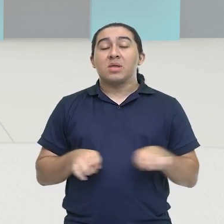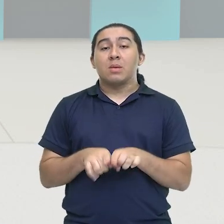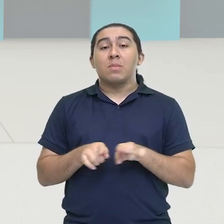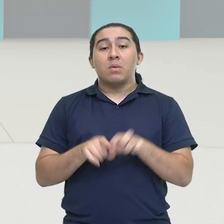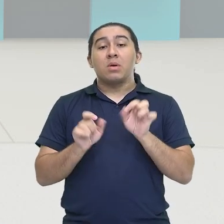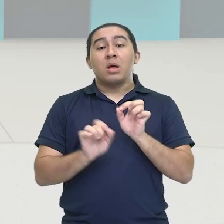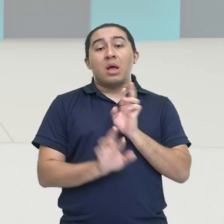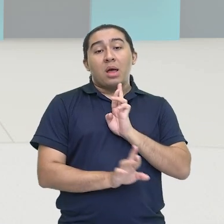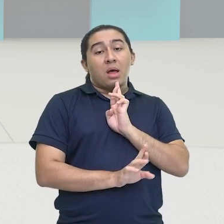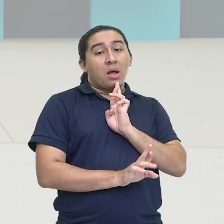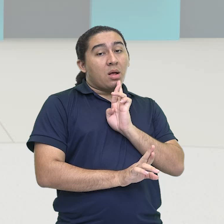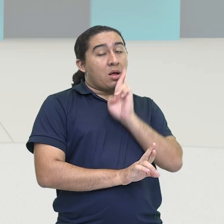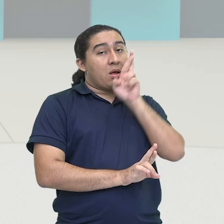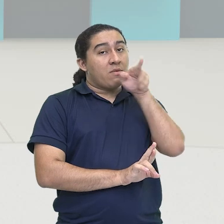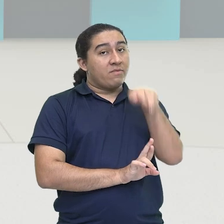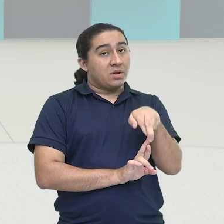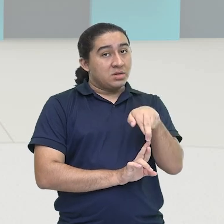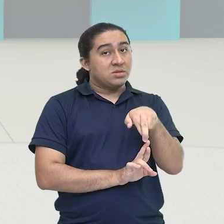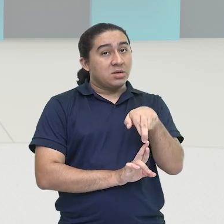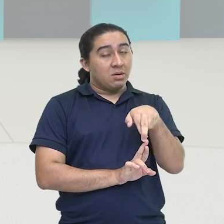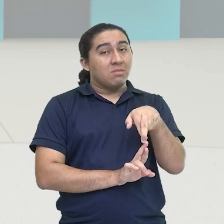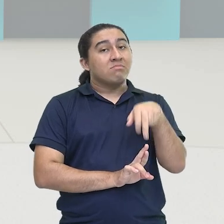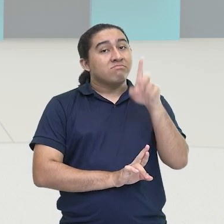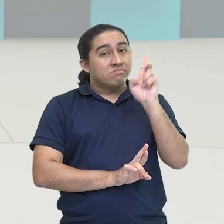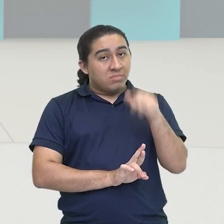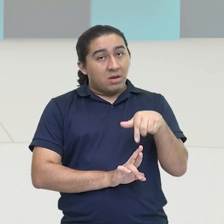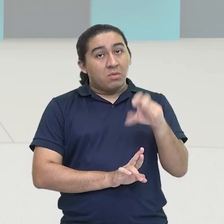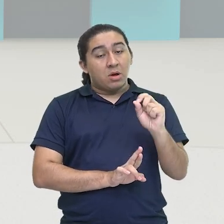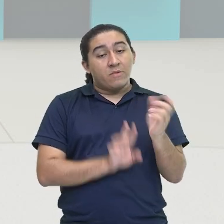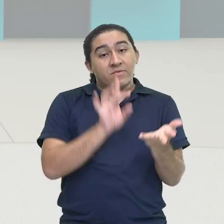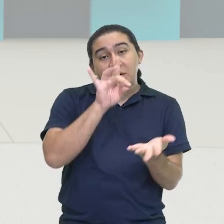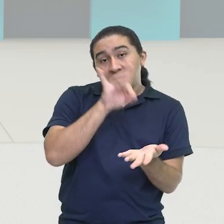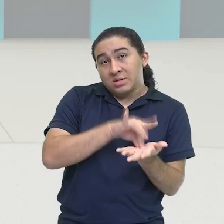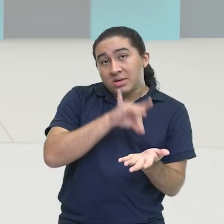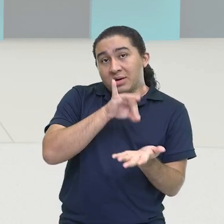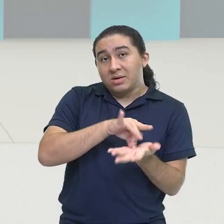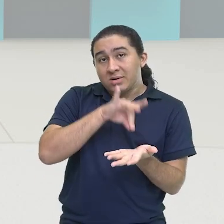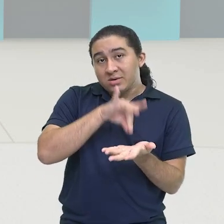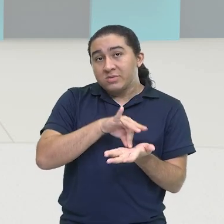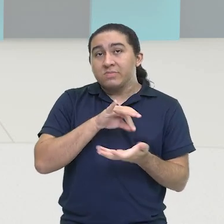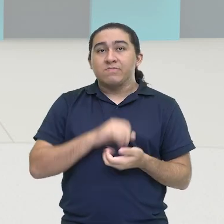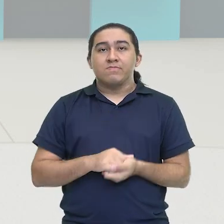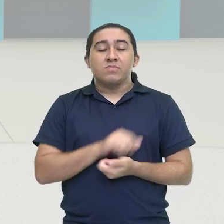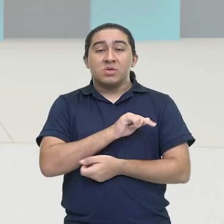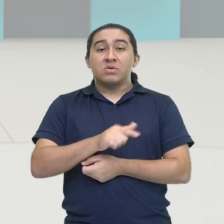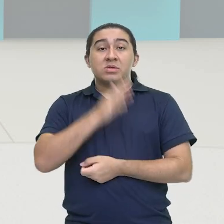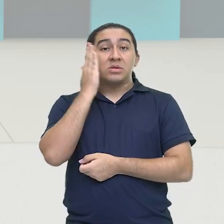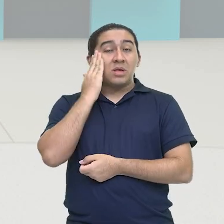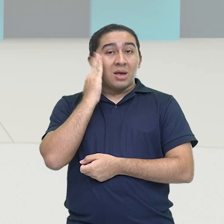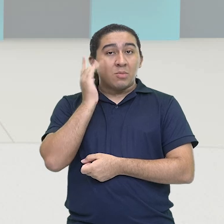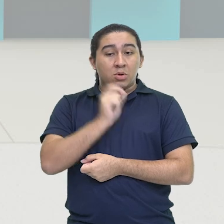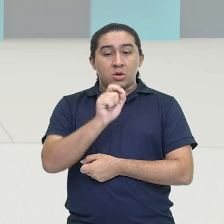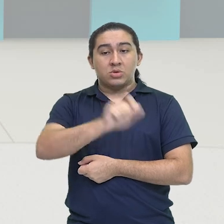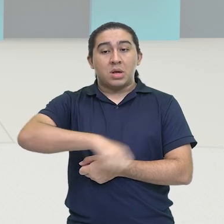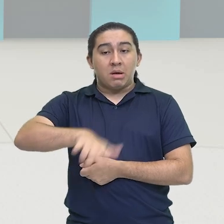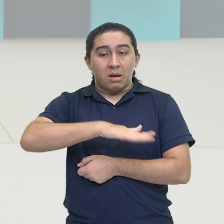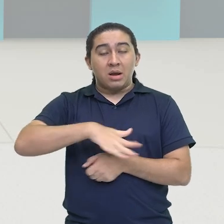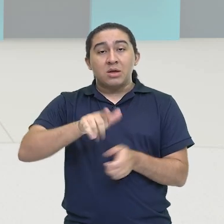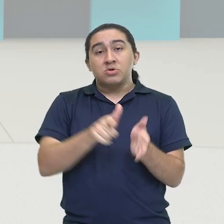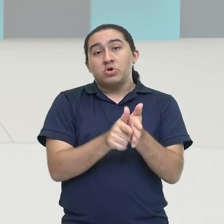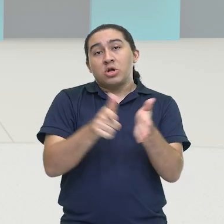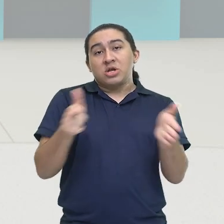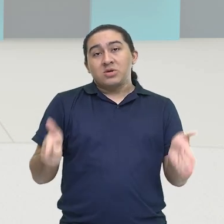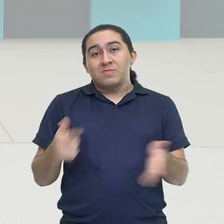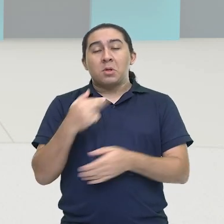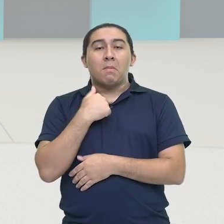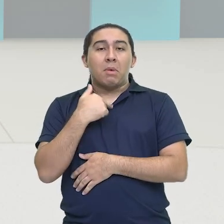né, a gente vai falar de coisas verdadeiras, né? Você sabe que no jornalismo, né, eles não